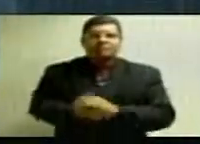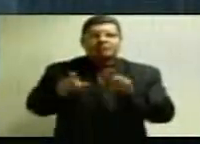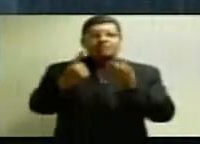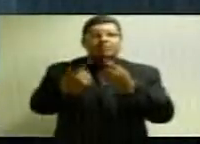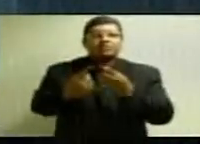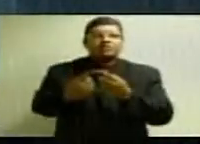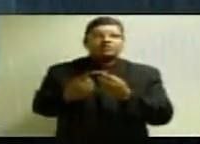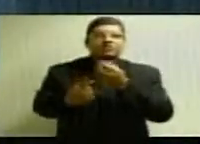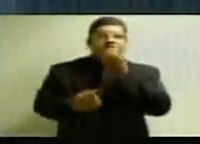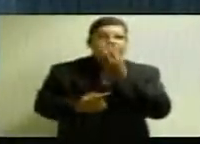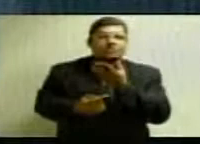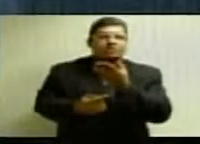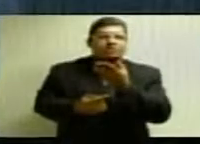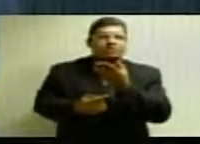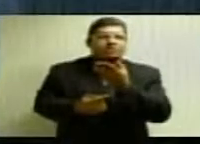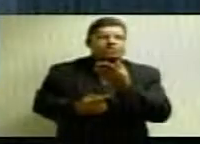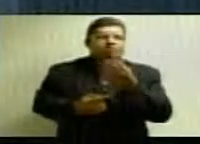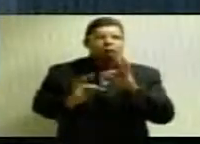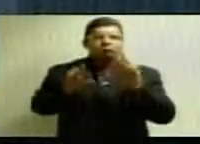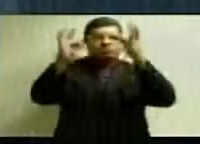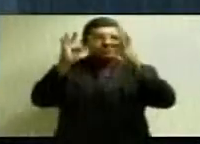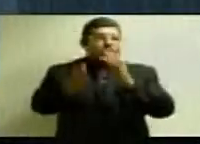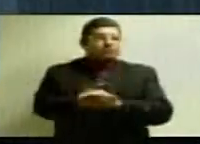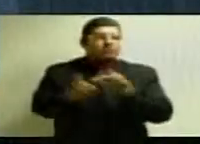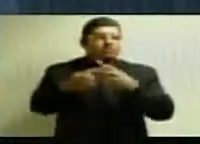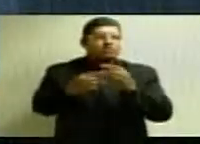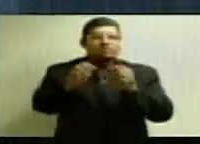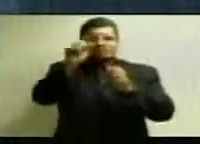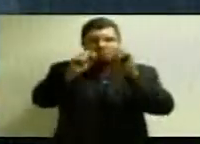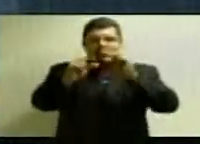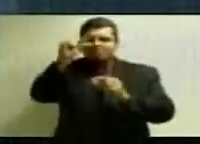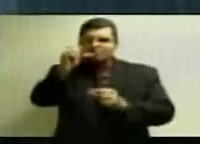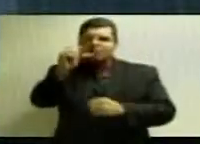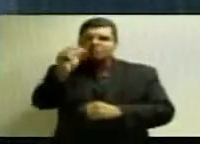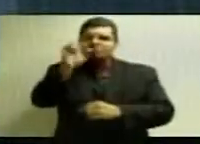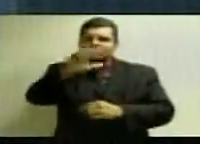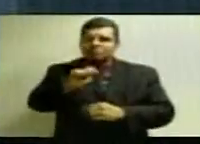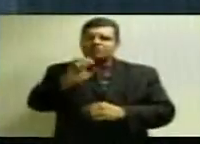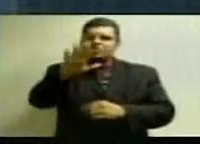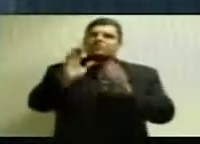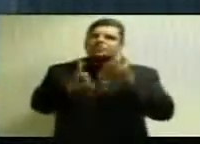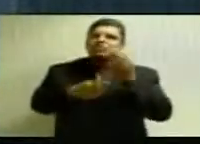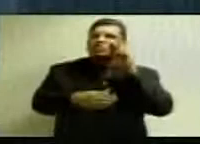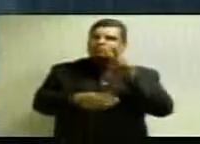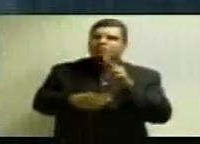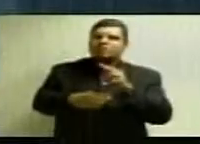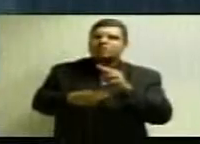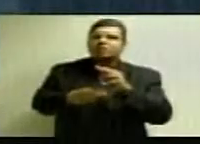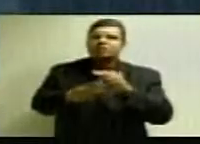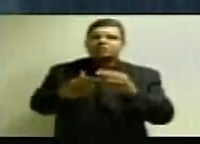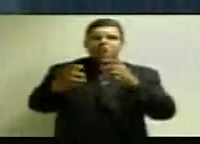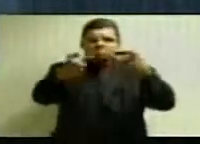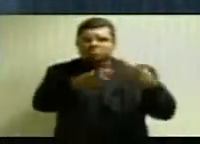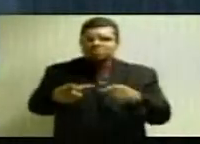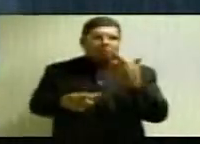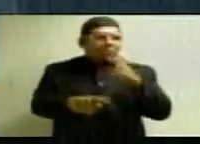mais consistentes do ponto de vista técnico, mais baratas, já experimentadas em outras praças